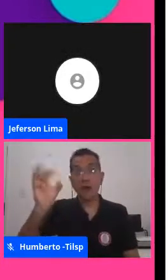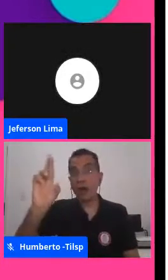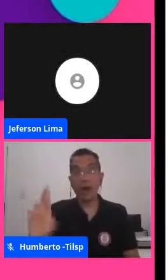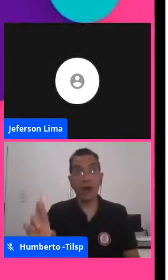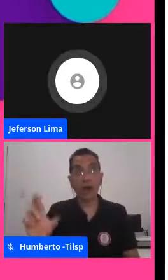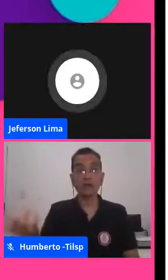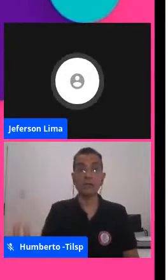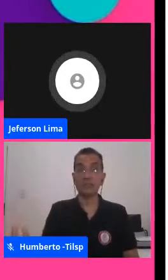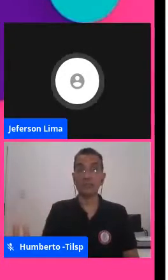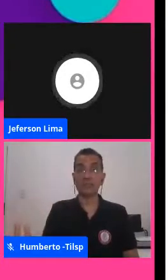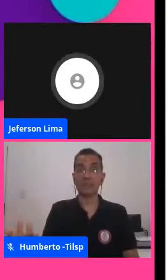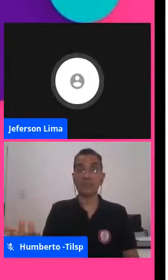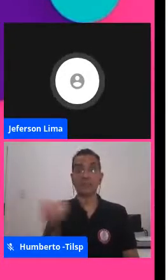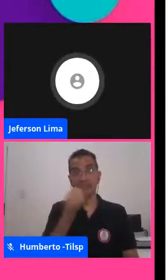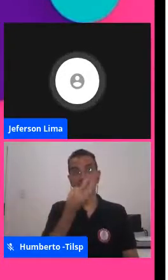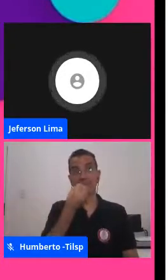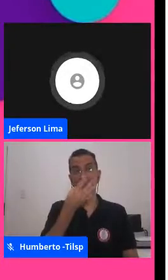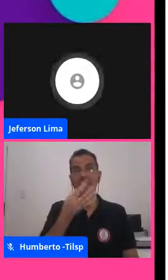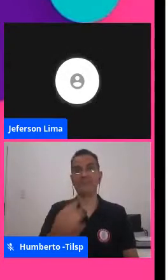produto.